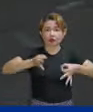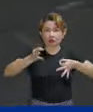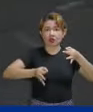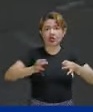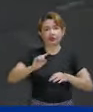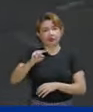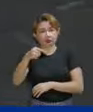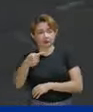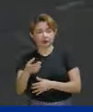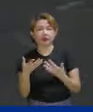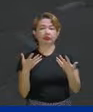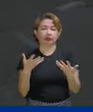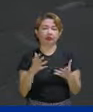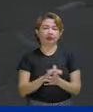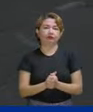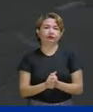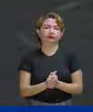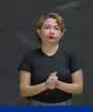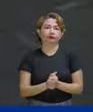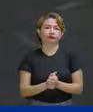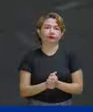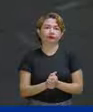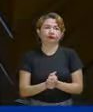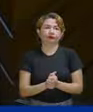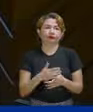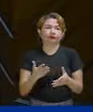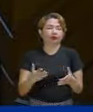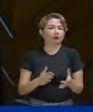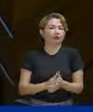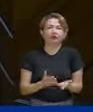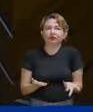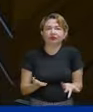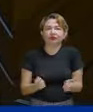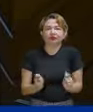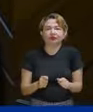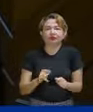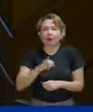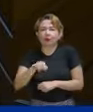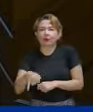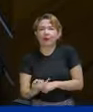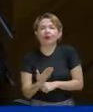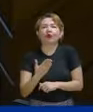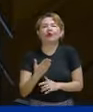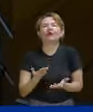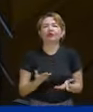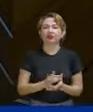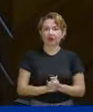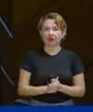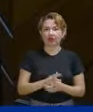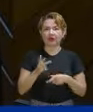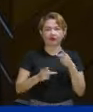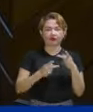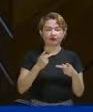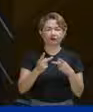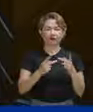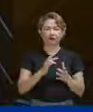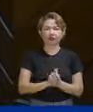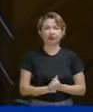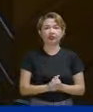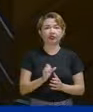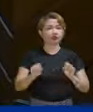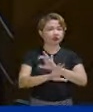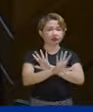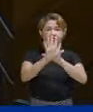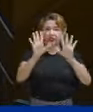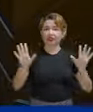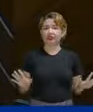Mas depois, se o senhor tiver alguma... Porque depois vai ter embargos, a gente poderia até aproveitar a oportunidade pela celeridade, economia processual, só Foco esclarecer